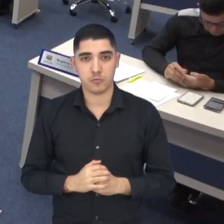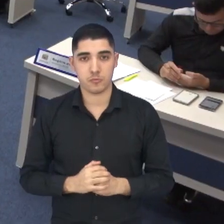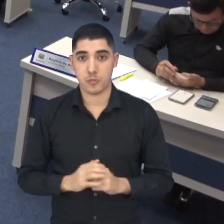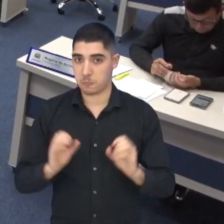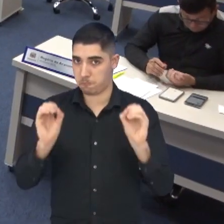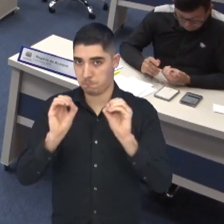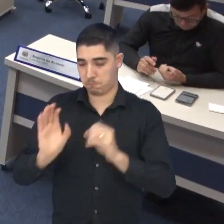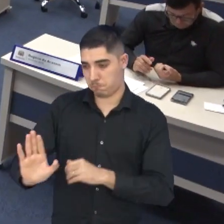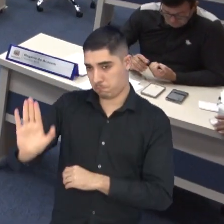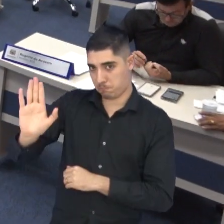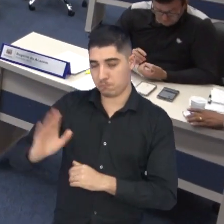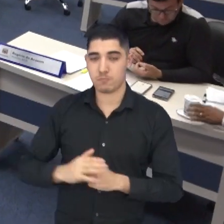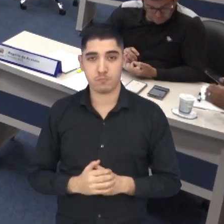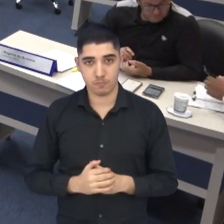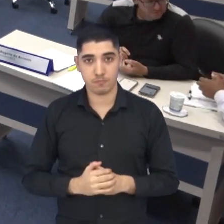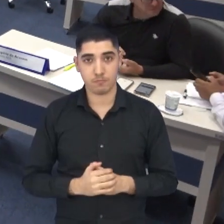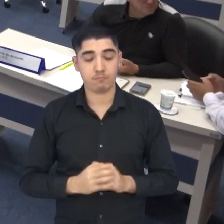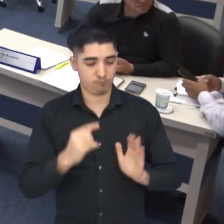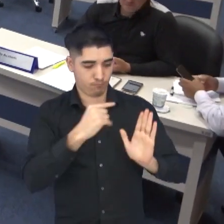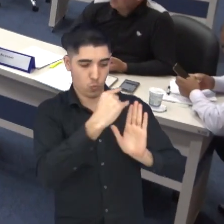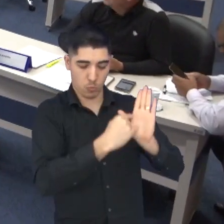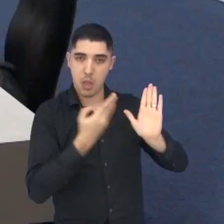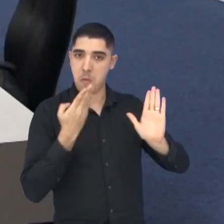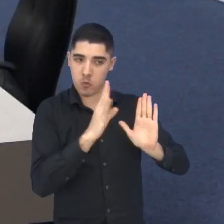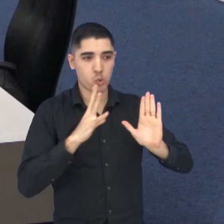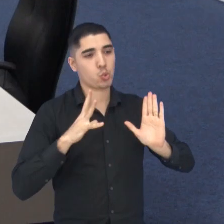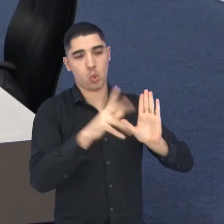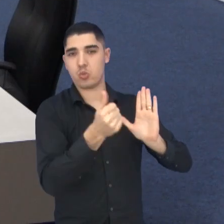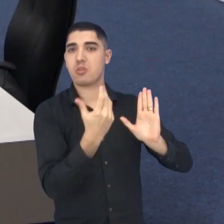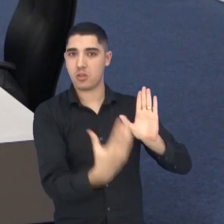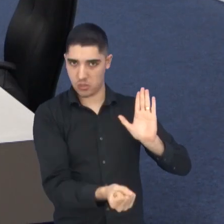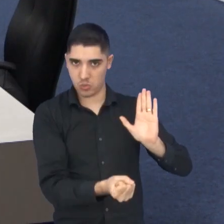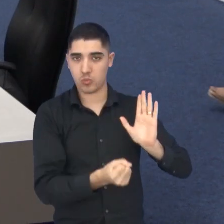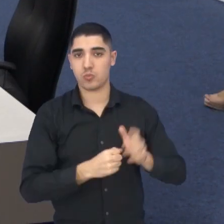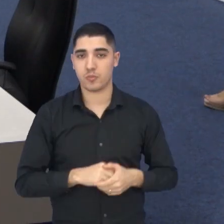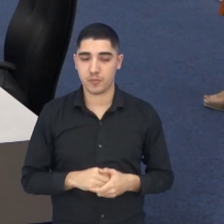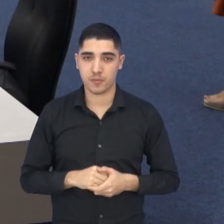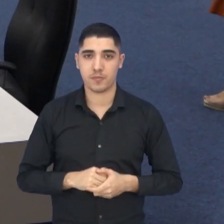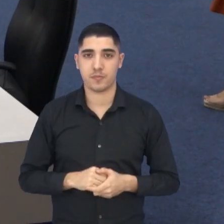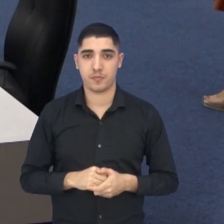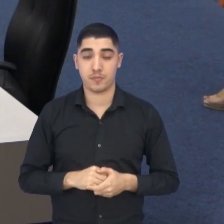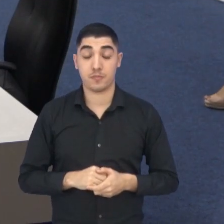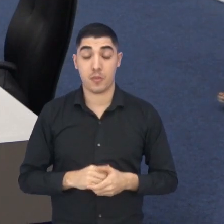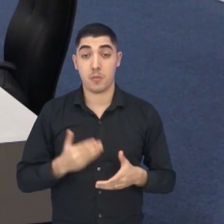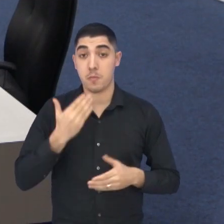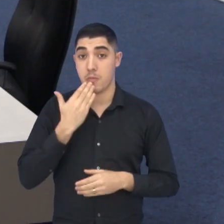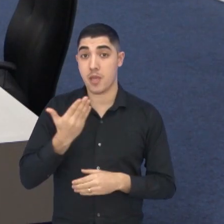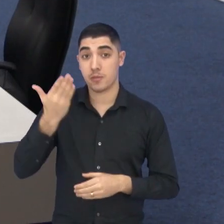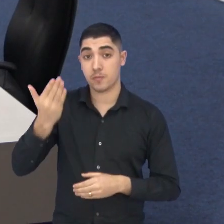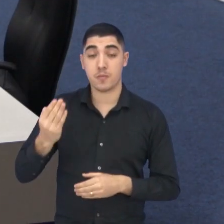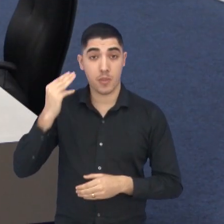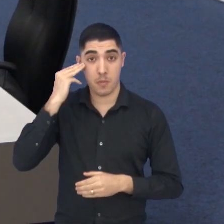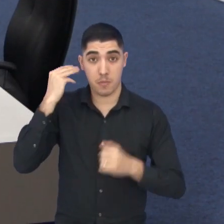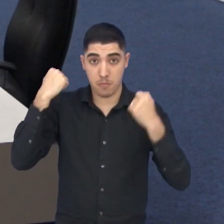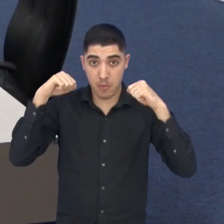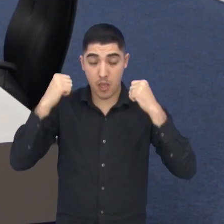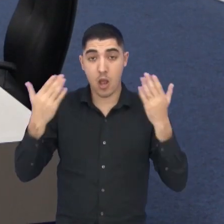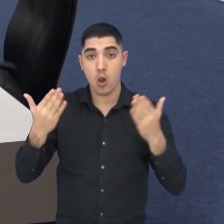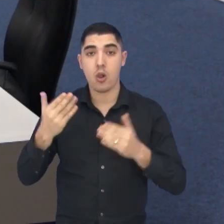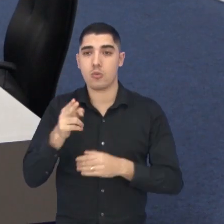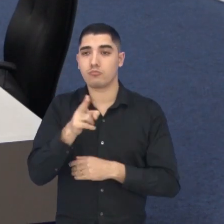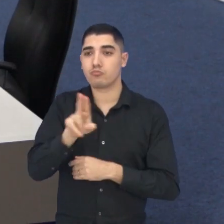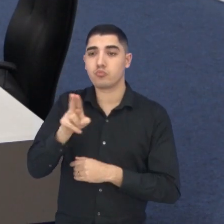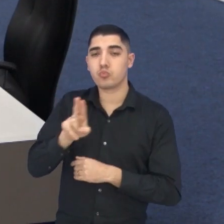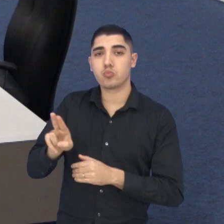manifestem. Nenhuma manifestação contrária. Aprovado por unanimidade. Peço ao vereador Marcão da Academia que faça a leitura dos